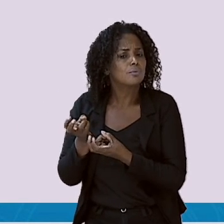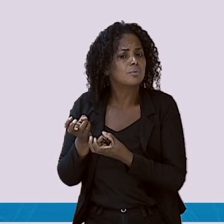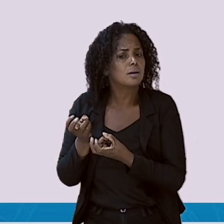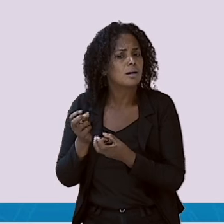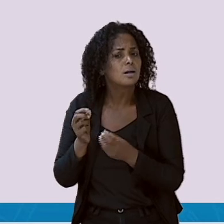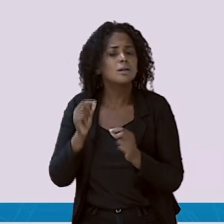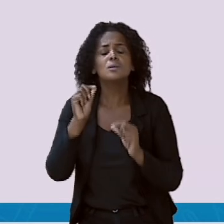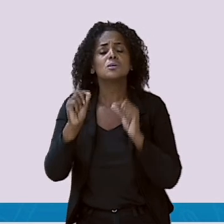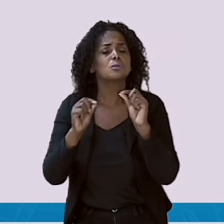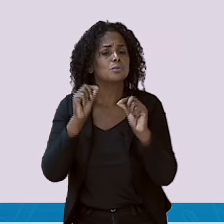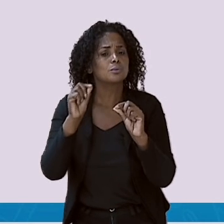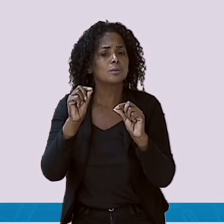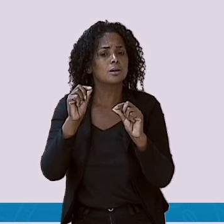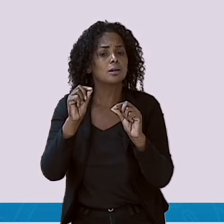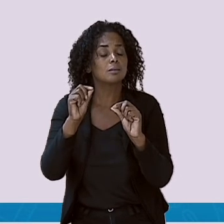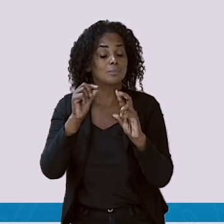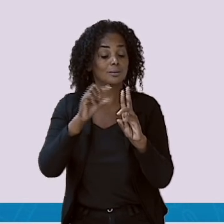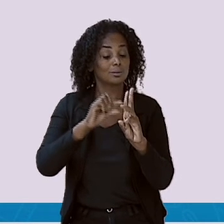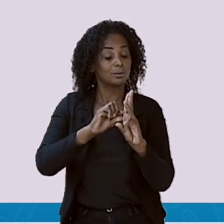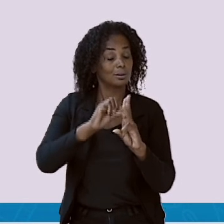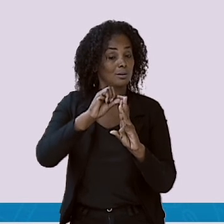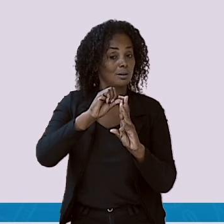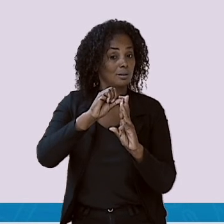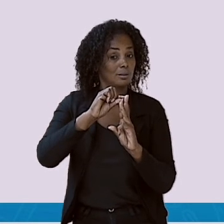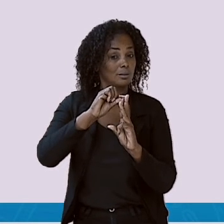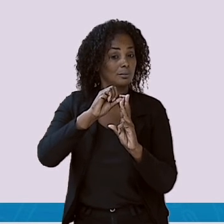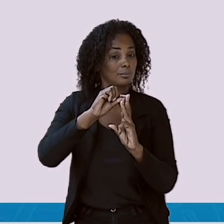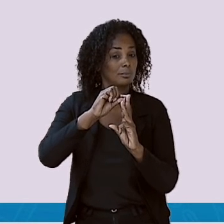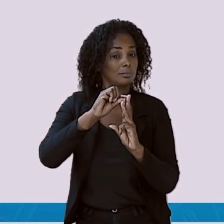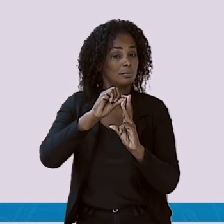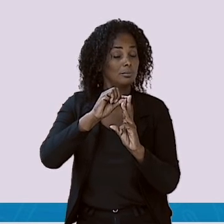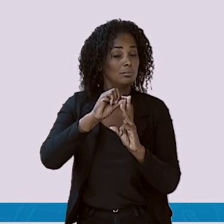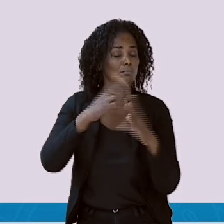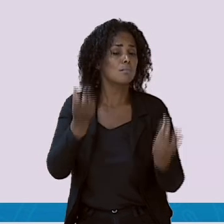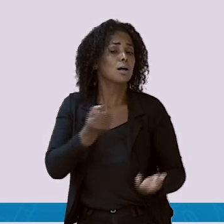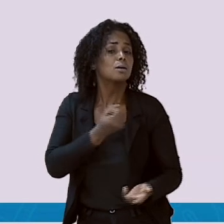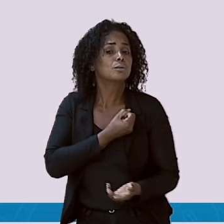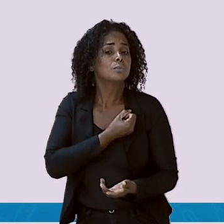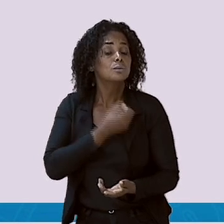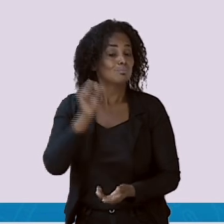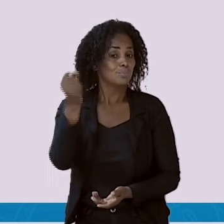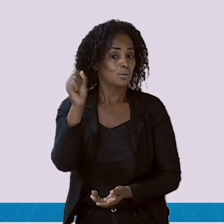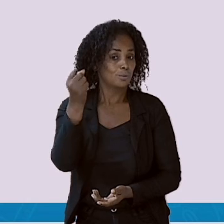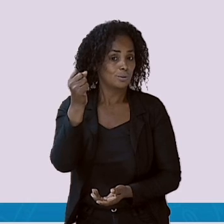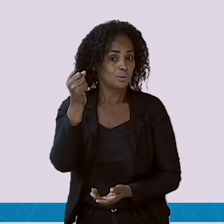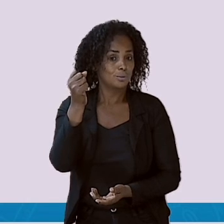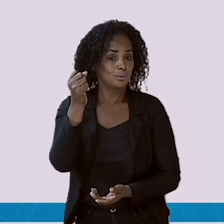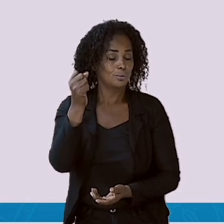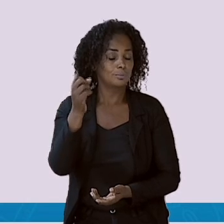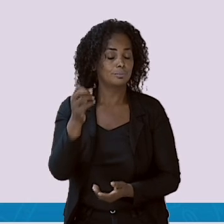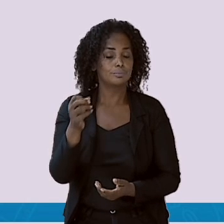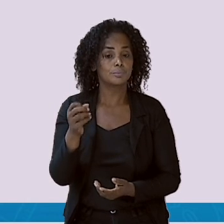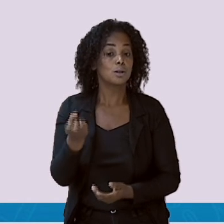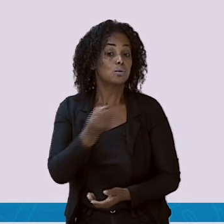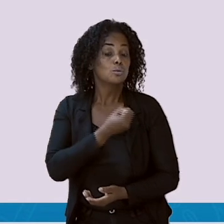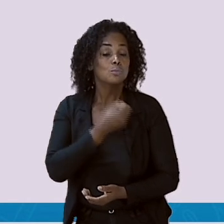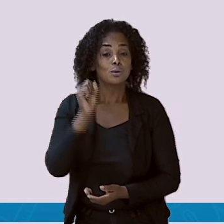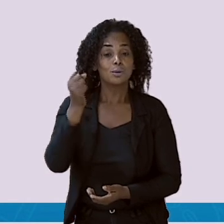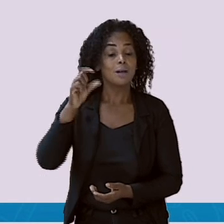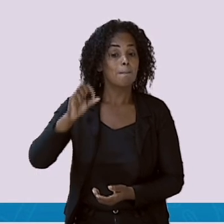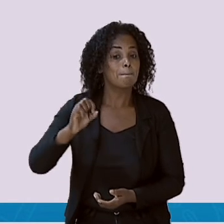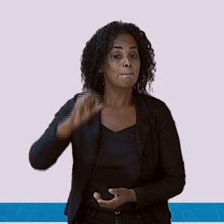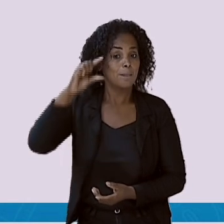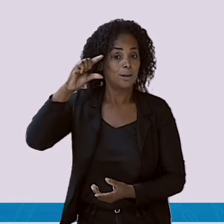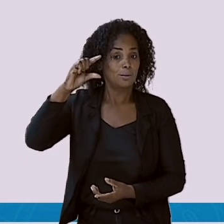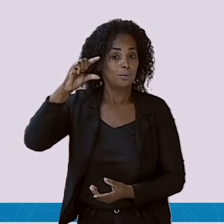no caso, é o número 8, tá? E o número 8, ele é maior do que 5. Se ele é maior do que 5,